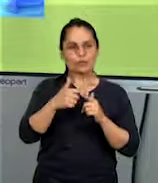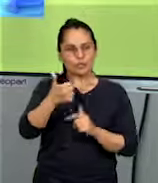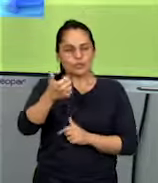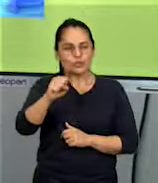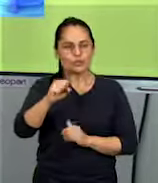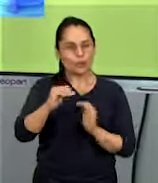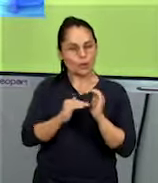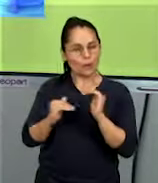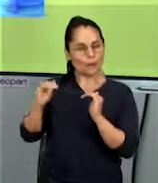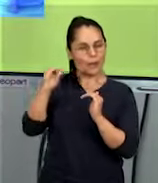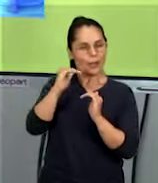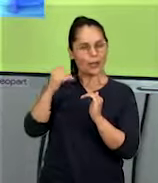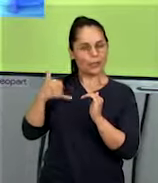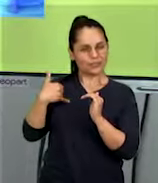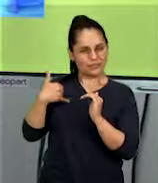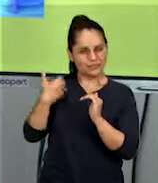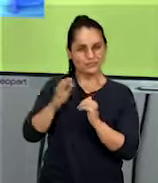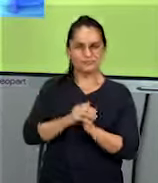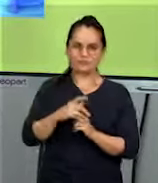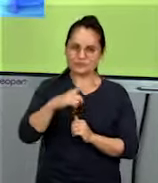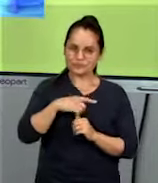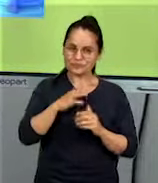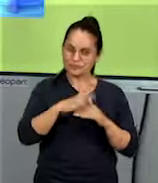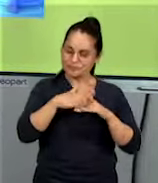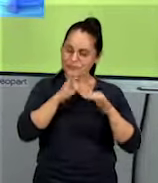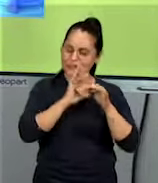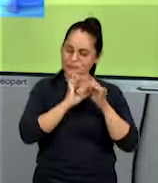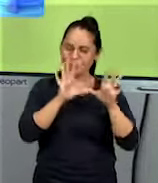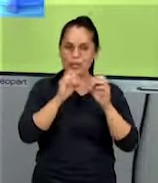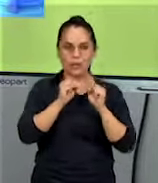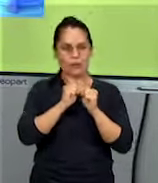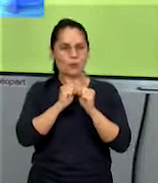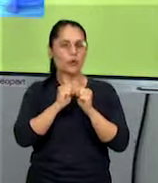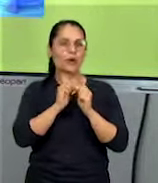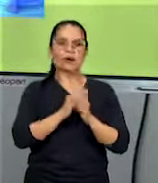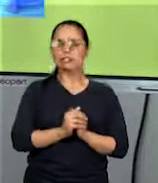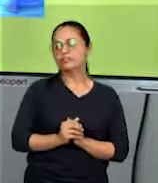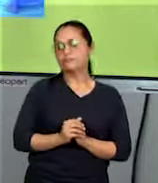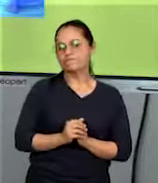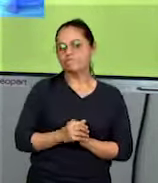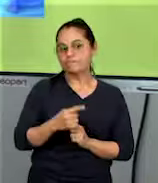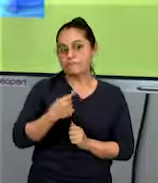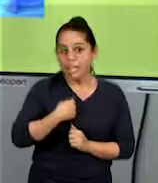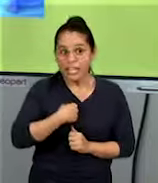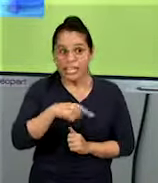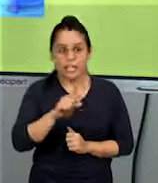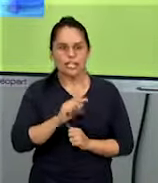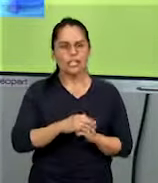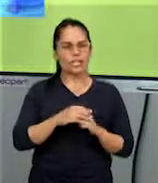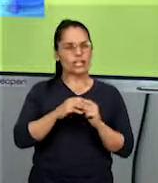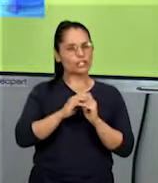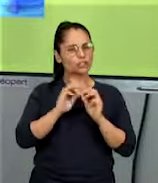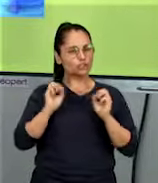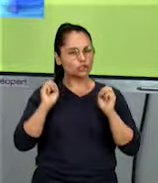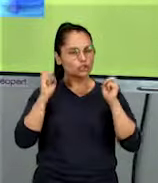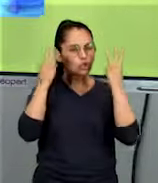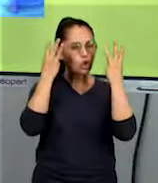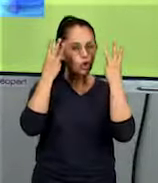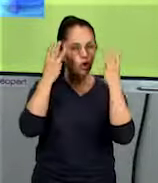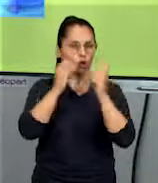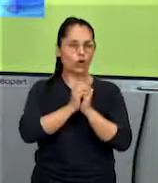é a maioridade e aí as pessoas têm mais liberdade, podem ir em determinados shows, em determinados lugares